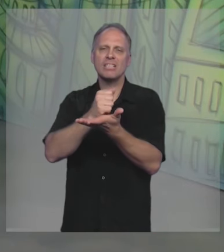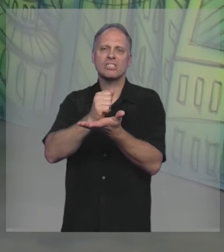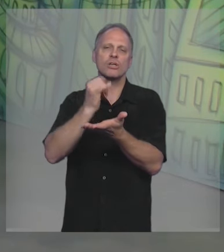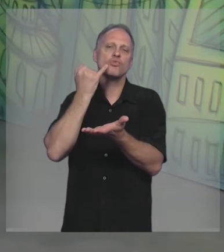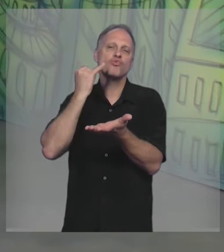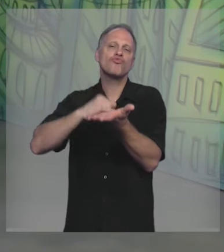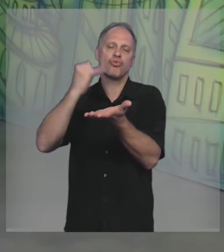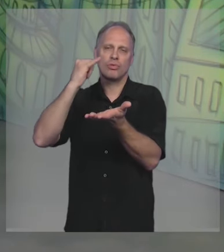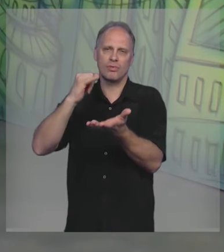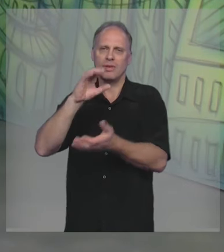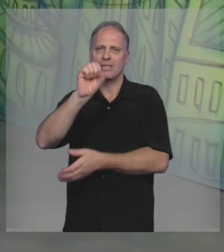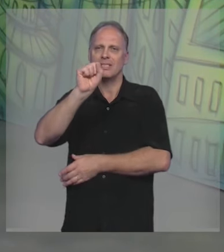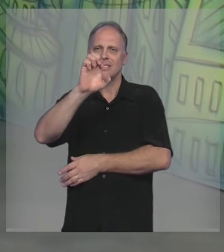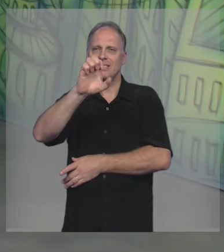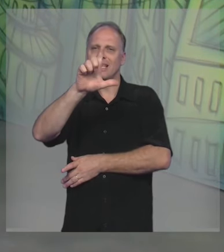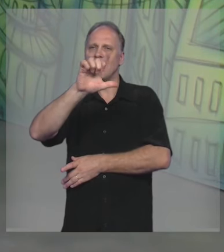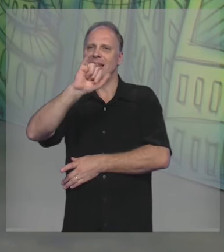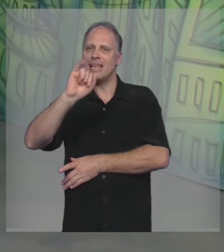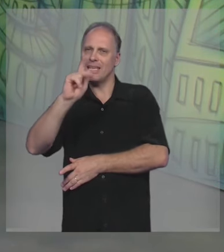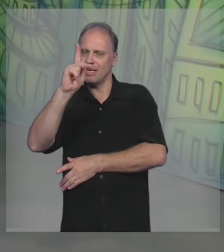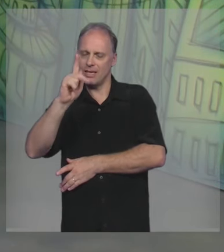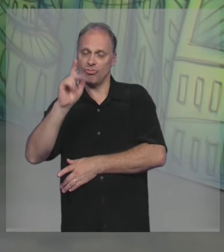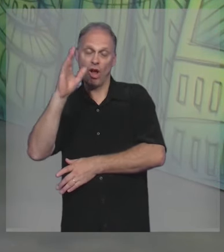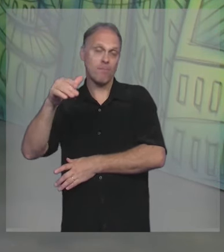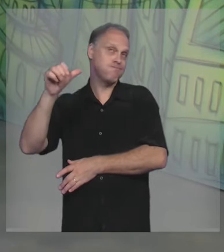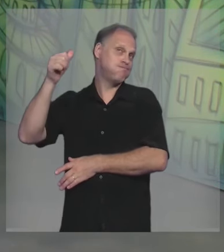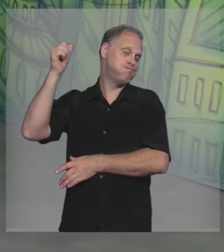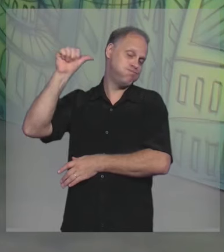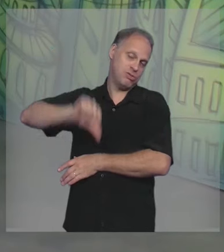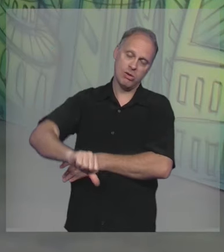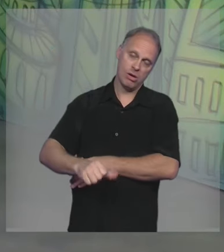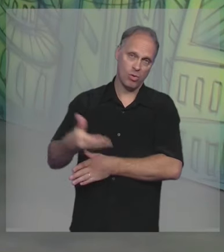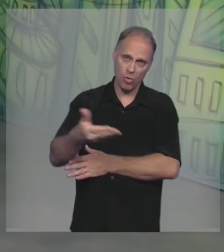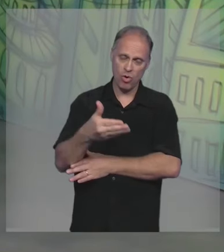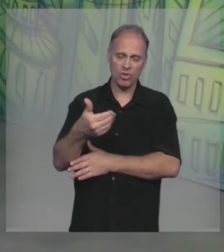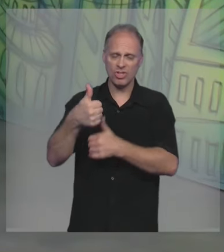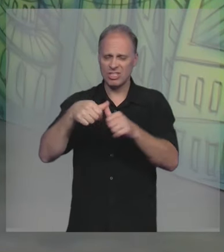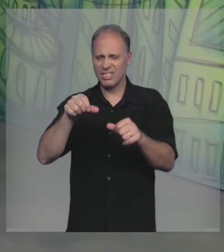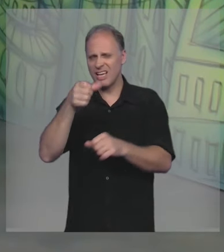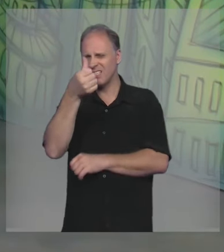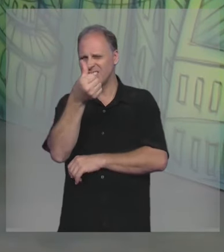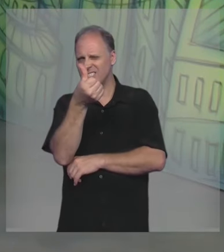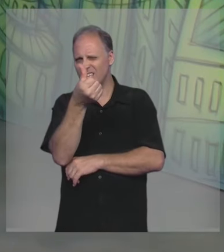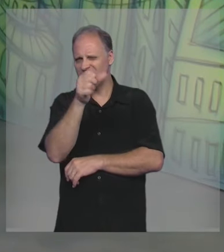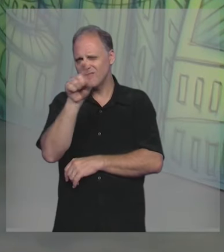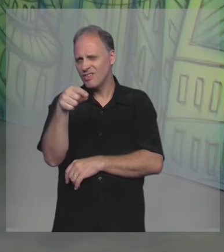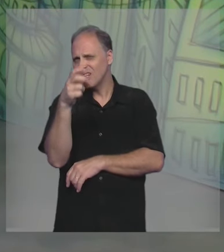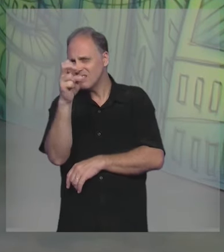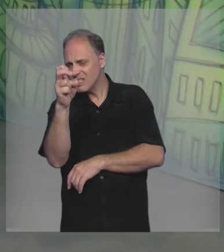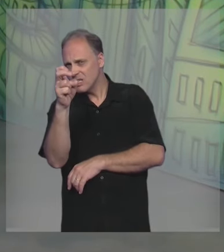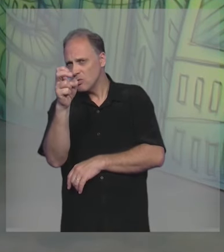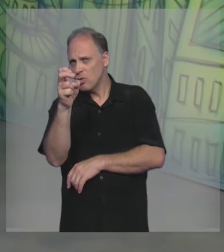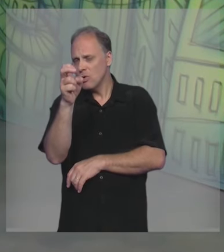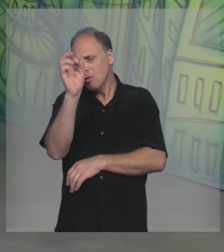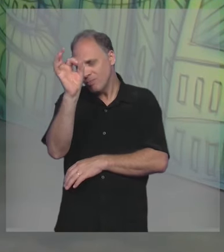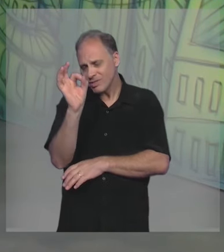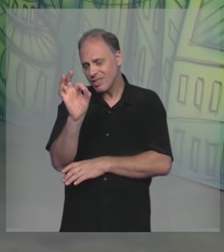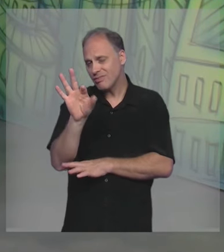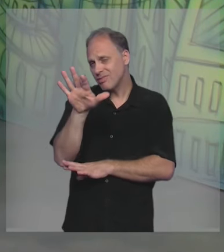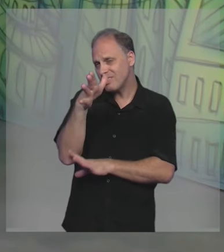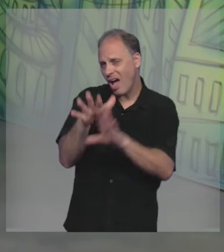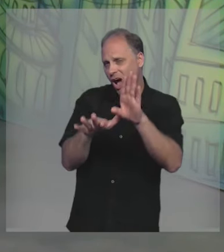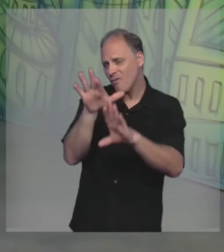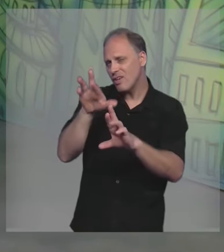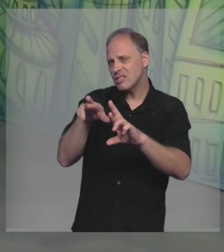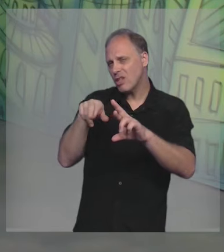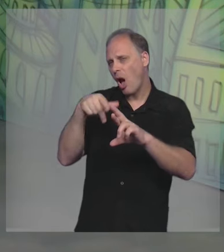nós pegarmos, por exemplo, a Selic, óbvio, ela já foi muito pior, né? Hoje ela está em torno de 6,5%, provavelmente a próxima